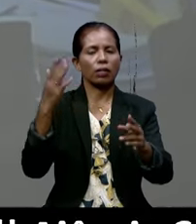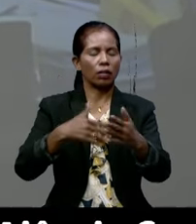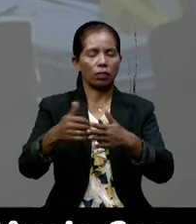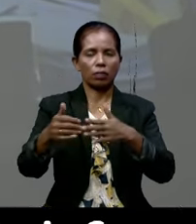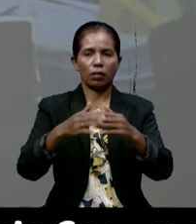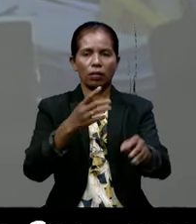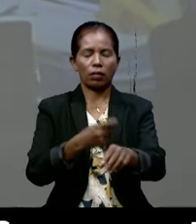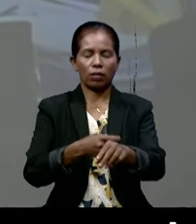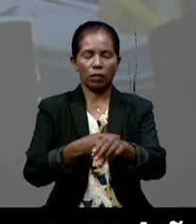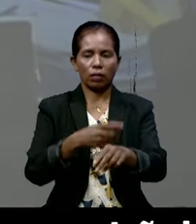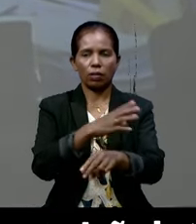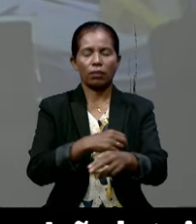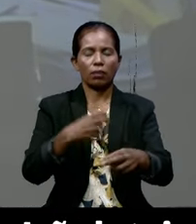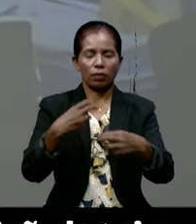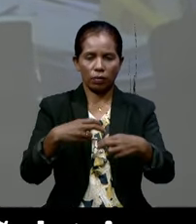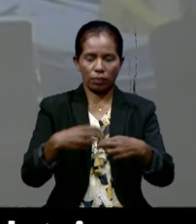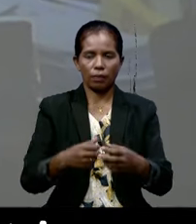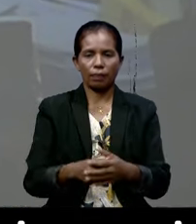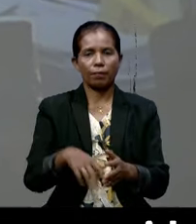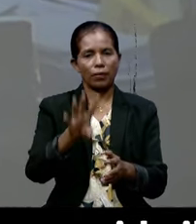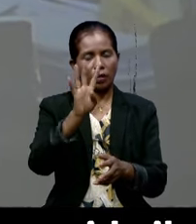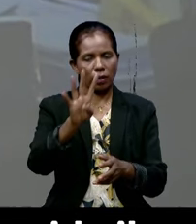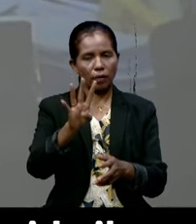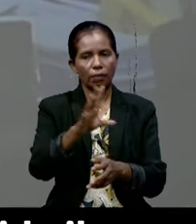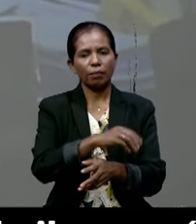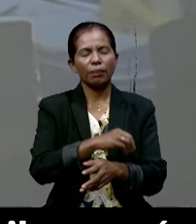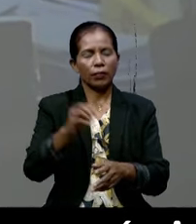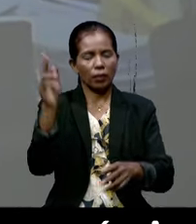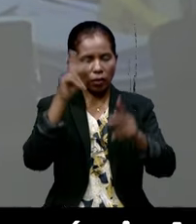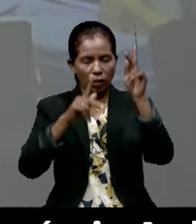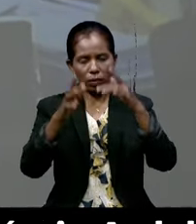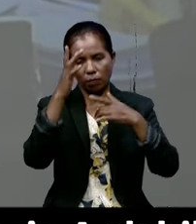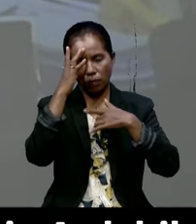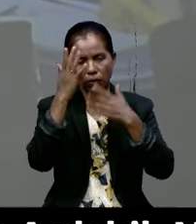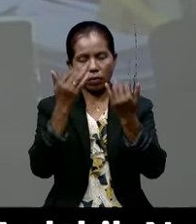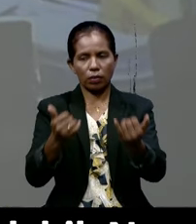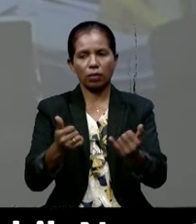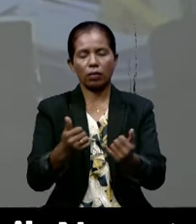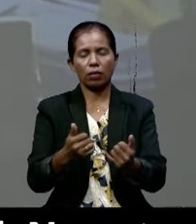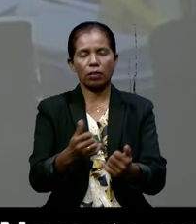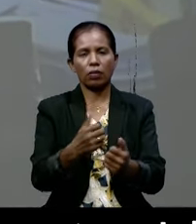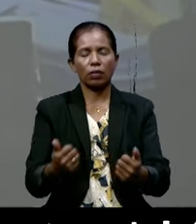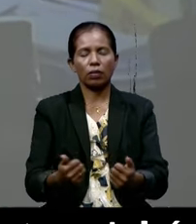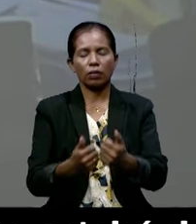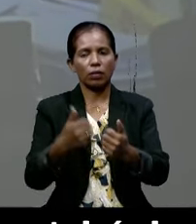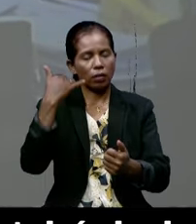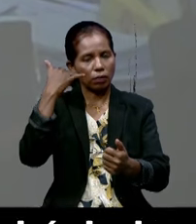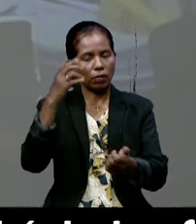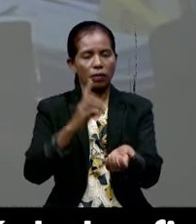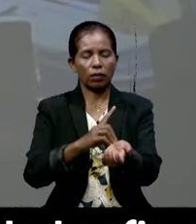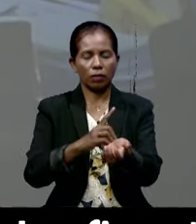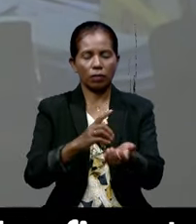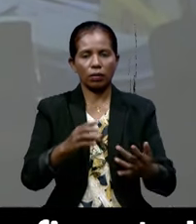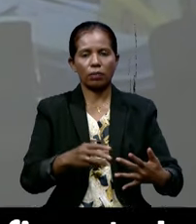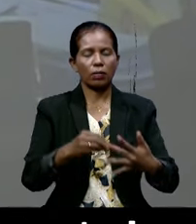tempo, Nebe Perigo No Grave. Hat, e a caso moras grave ou acidente todan, telefone doutor especialista